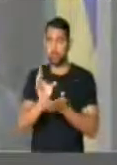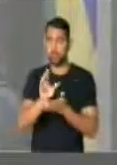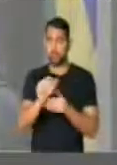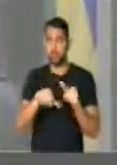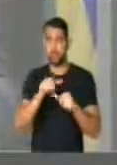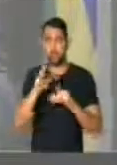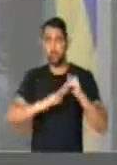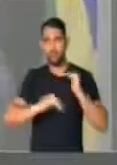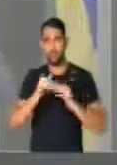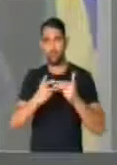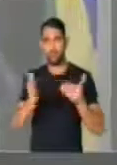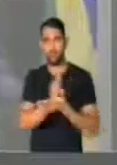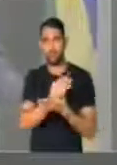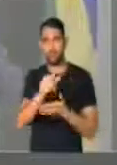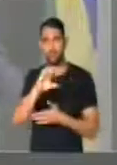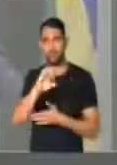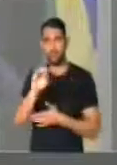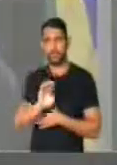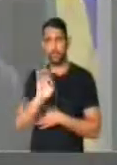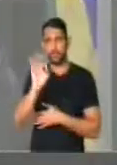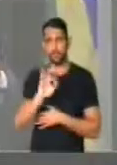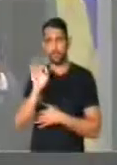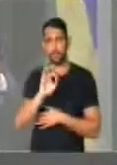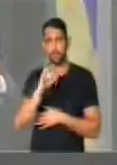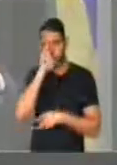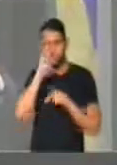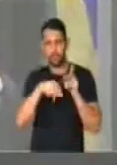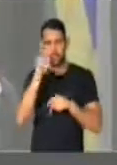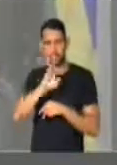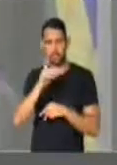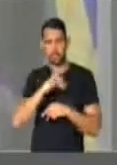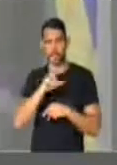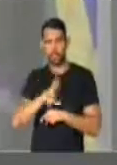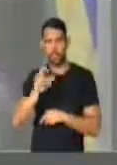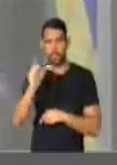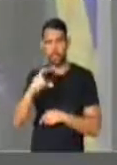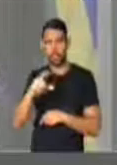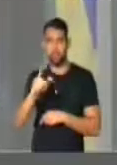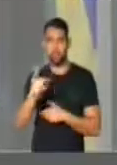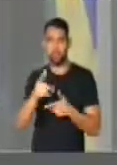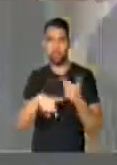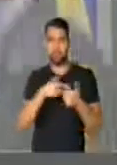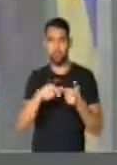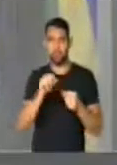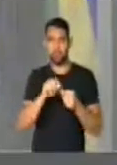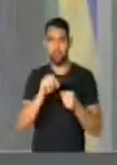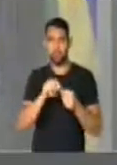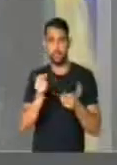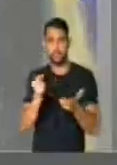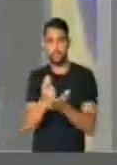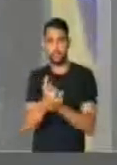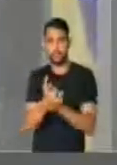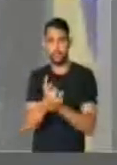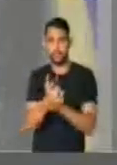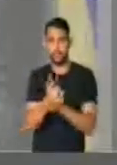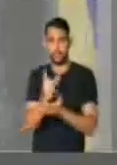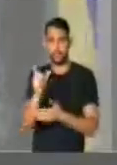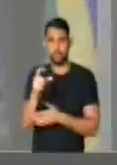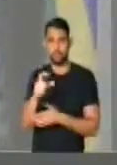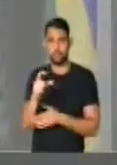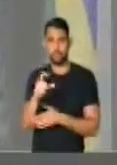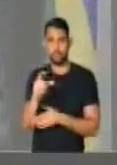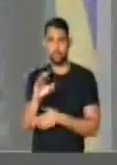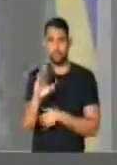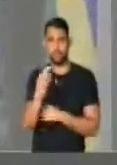a prática de 90% ou mais da população brasileira, operar fazendo seus pagamentos com o cartão